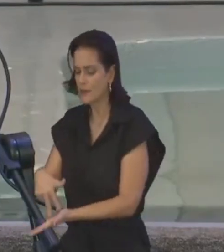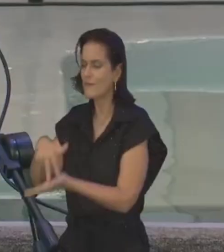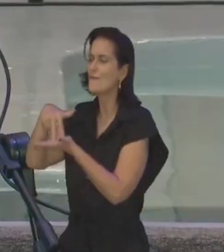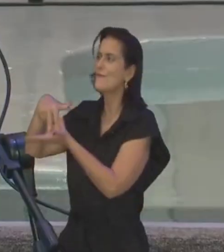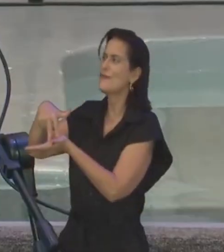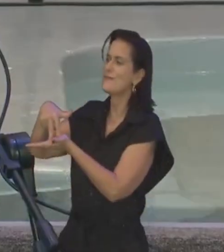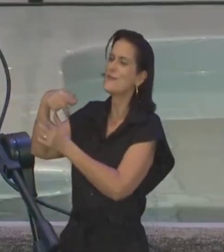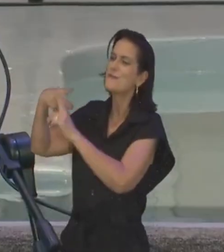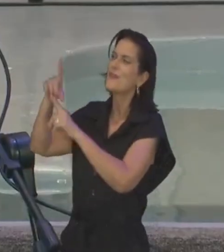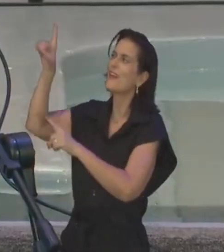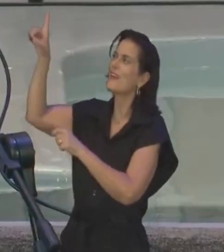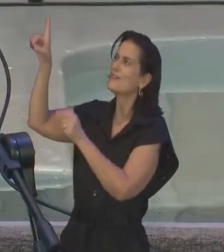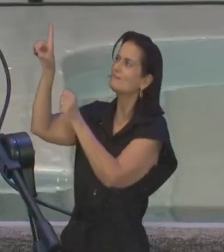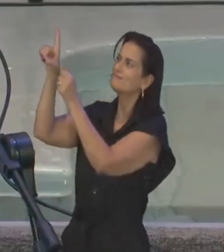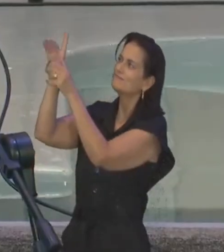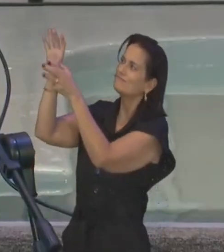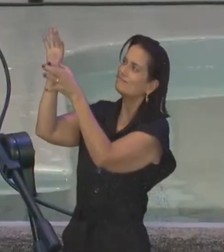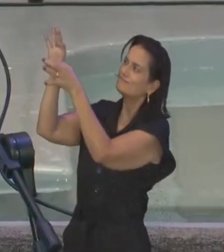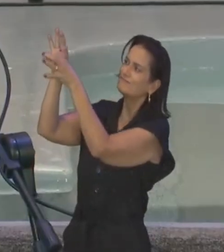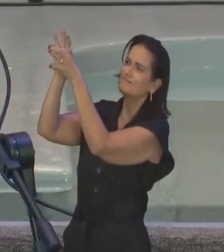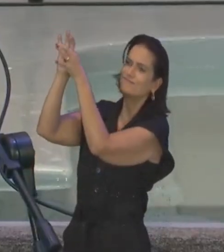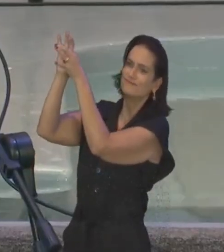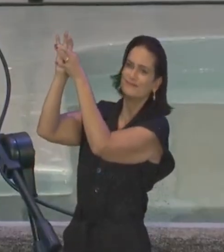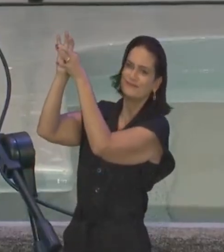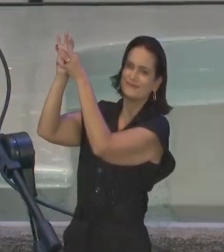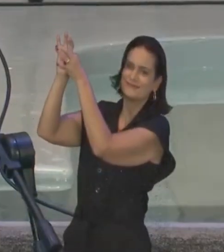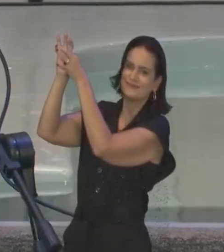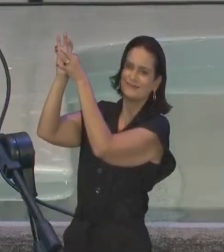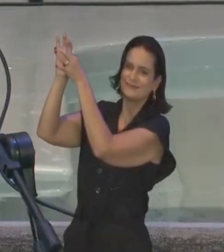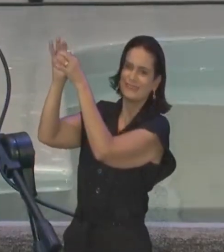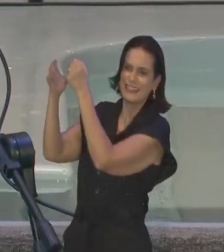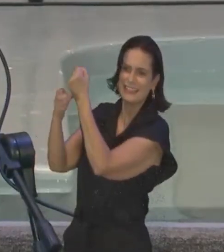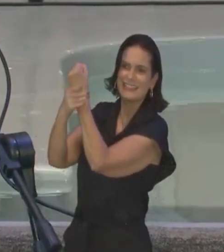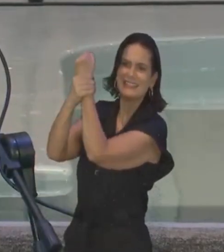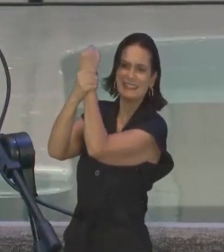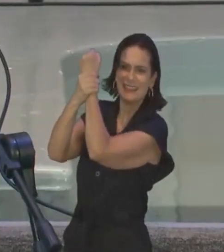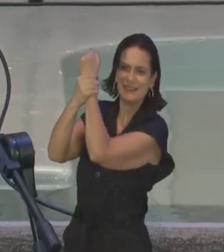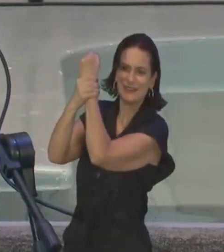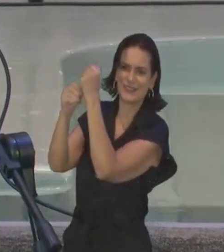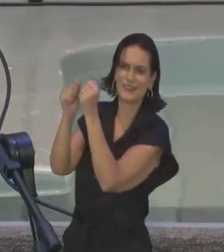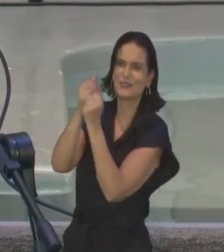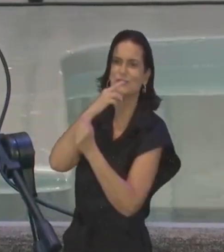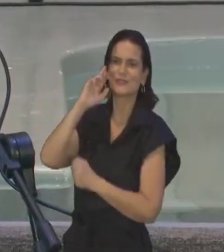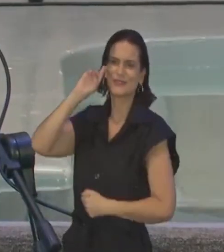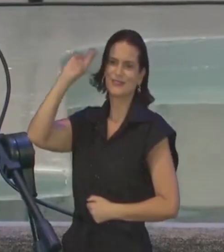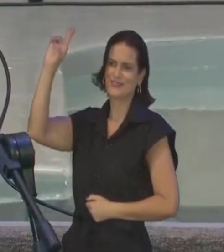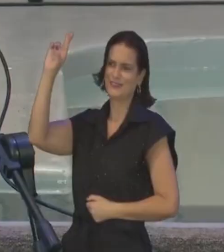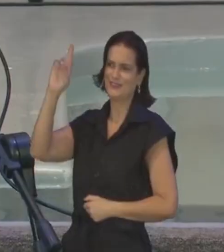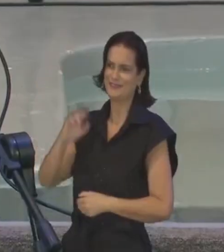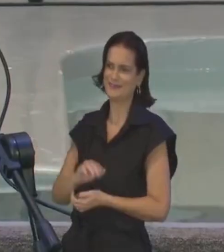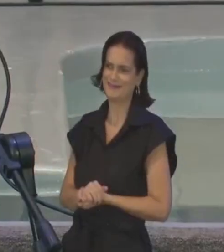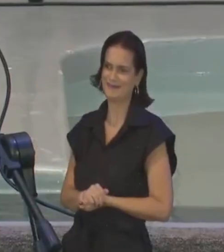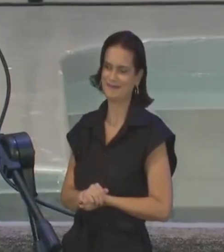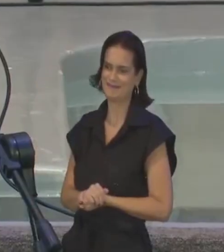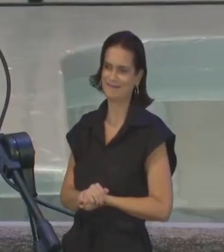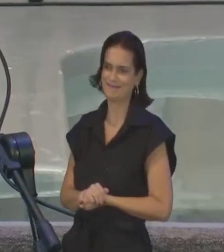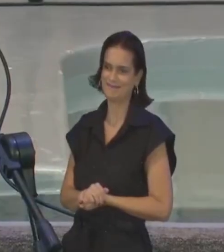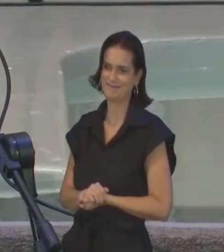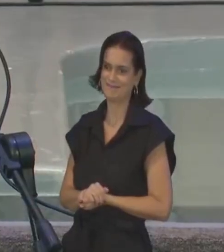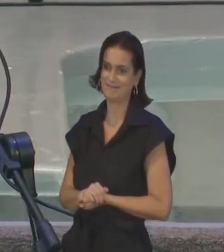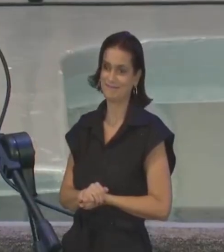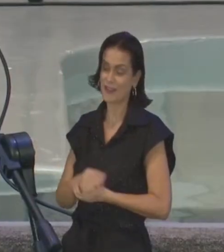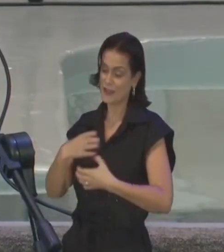com Deus, elas estão seguras com o Senhor, e de